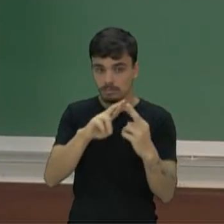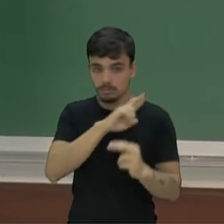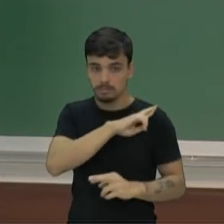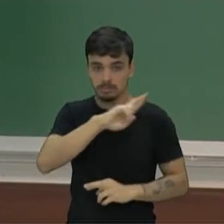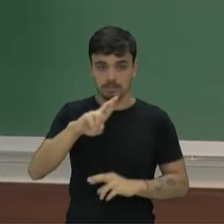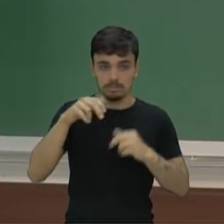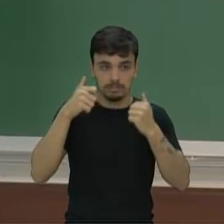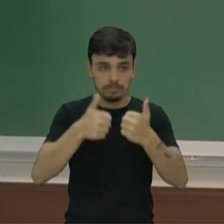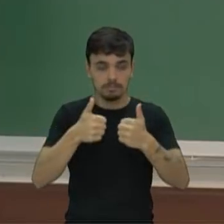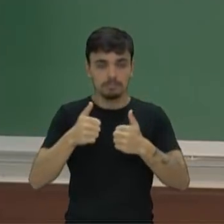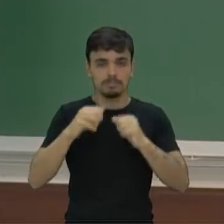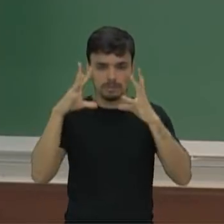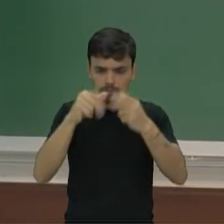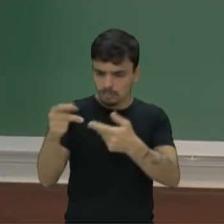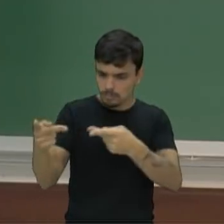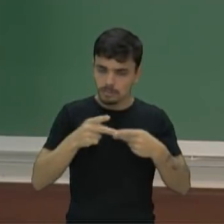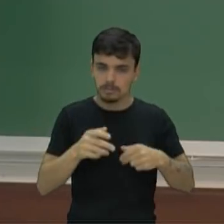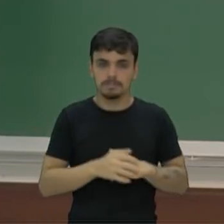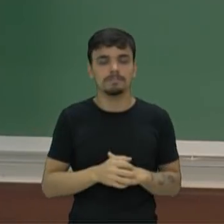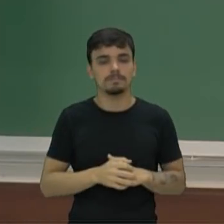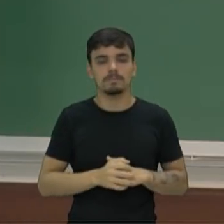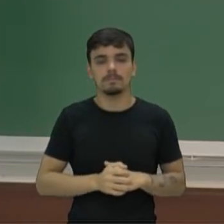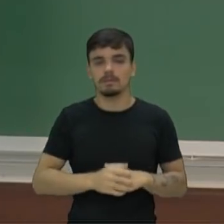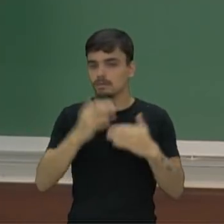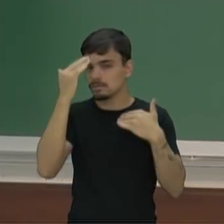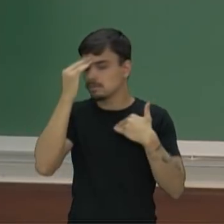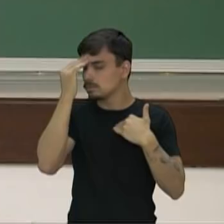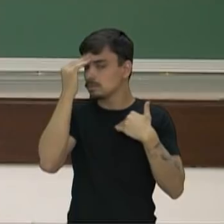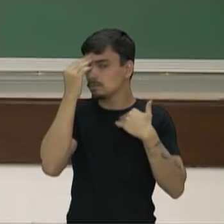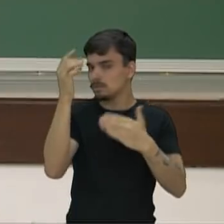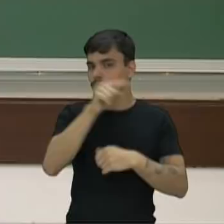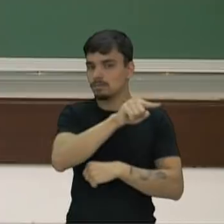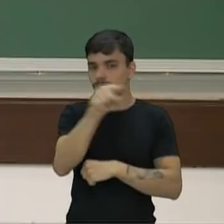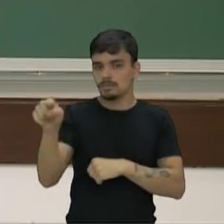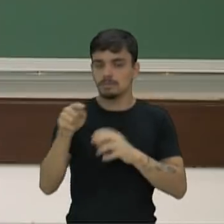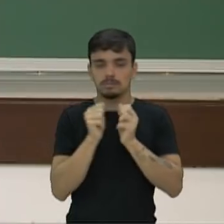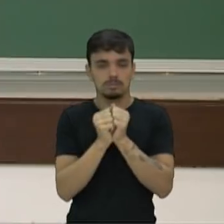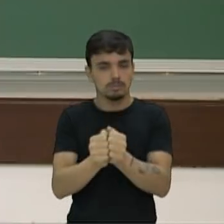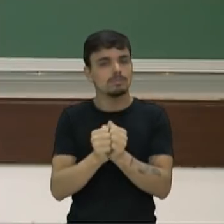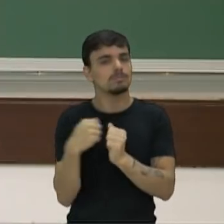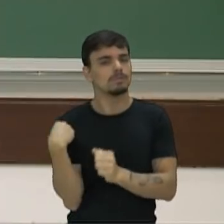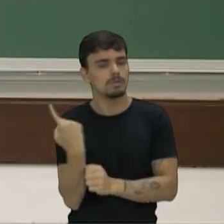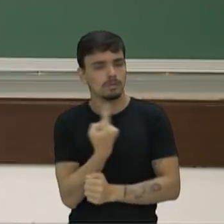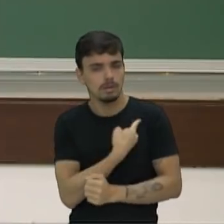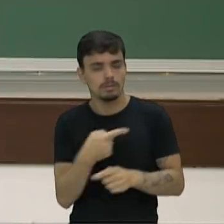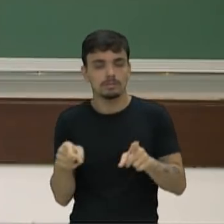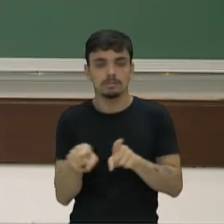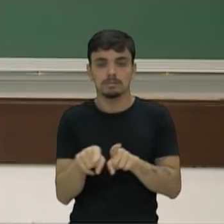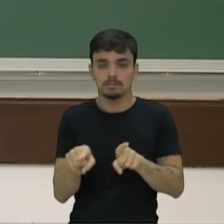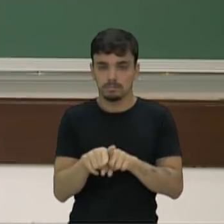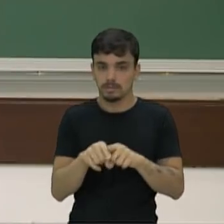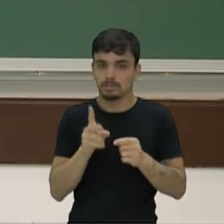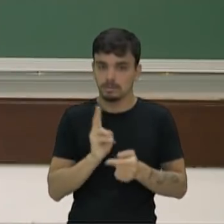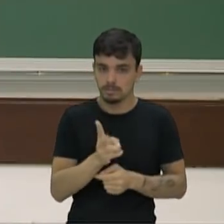convidados, viu? Fechou? Só agradecimentos a todos vocês que estão sempre junto com a gente.